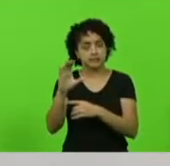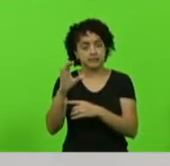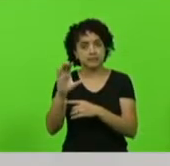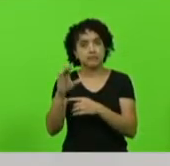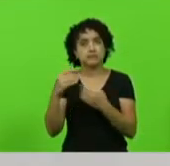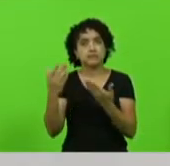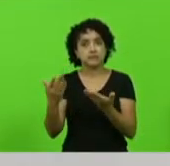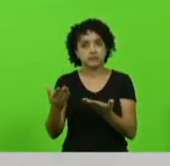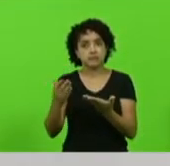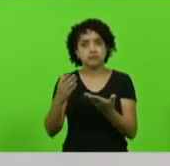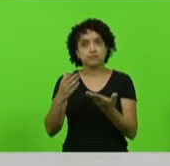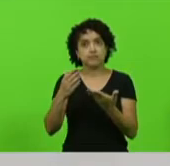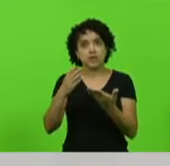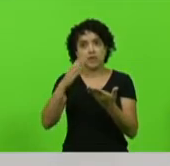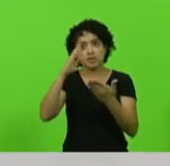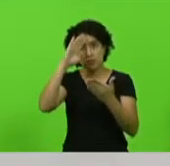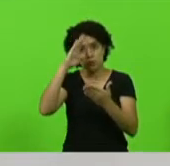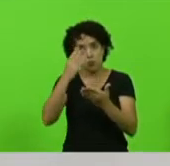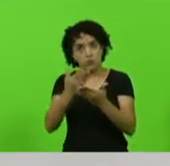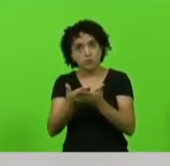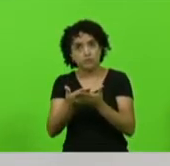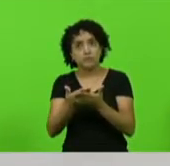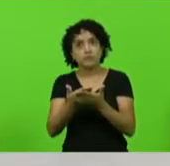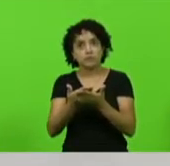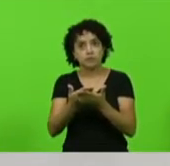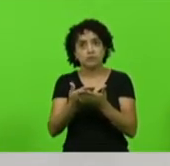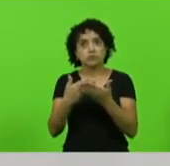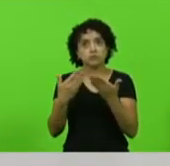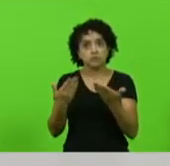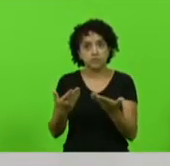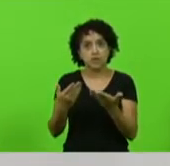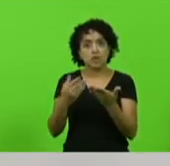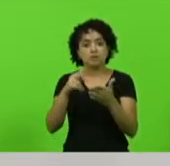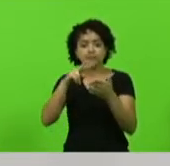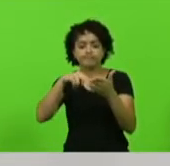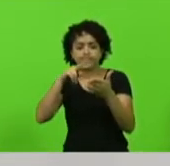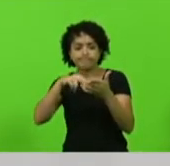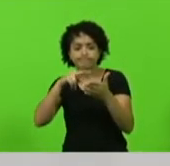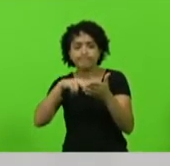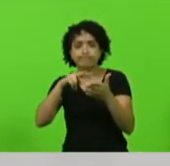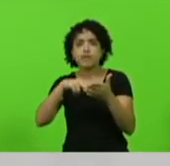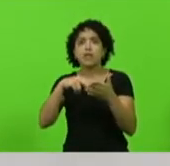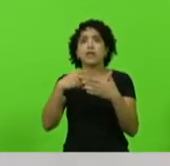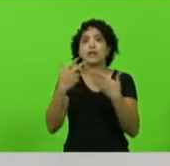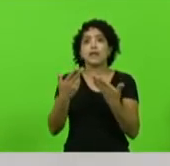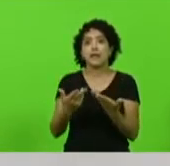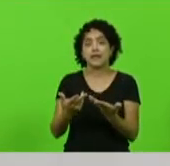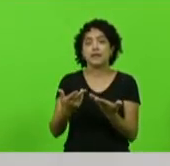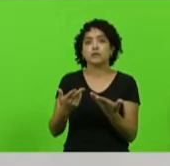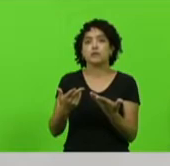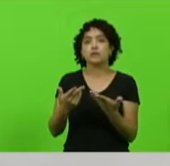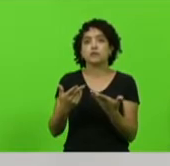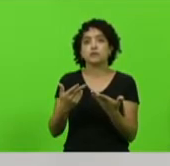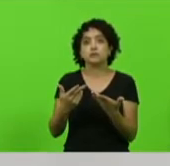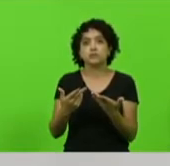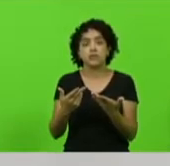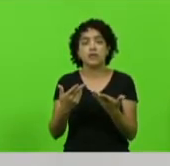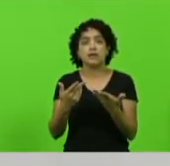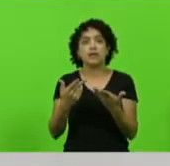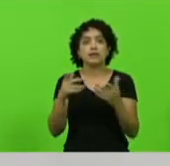quem eu sigo, que é que eu leio nos artigos, na